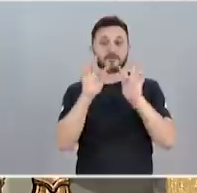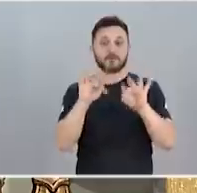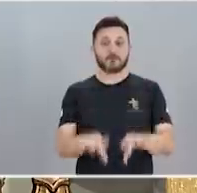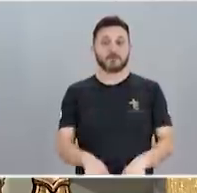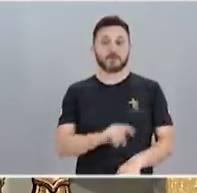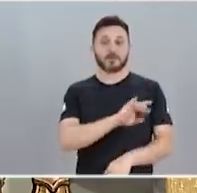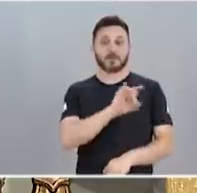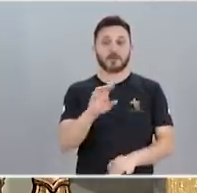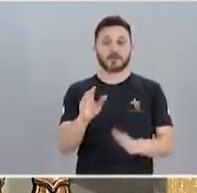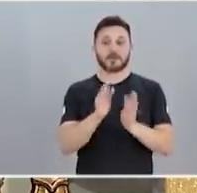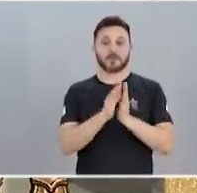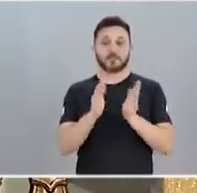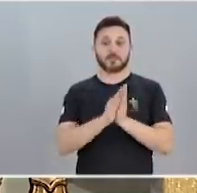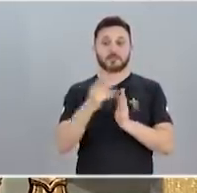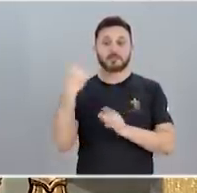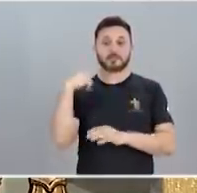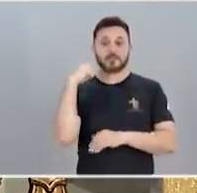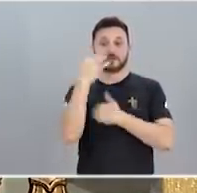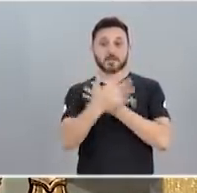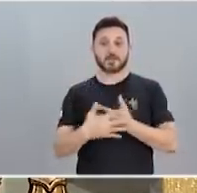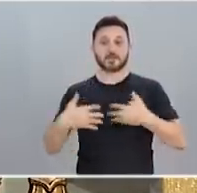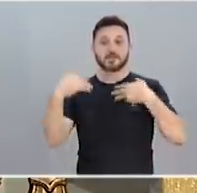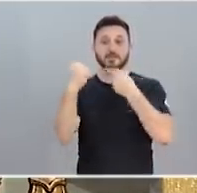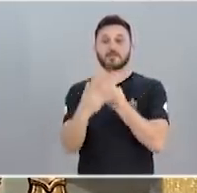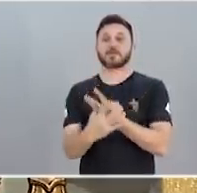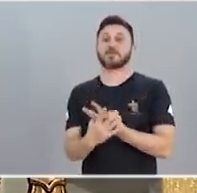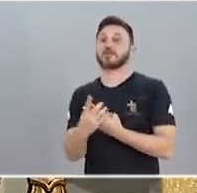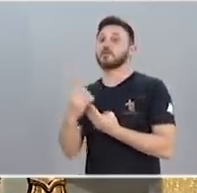cantemos. Ó Trindade,